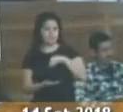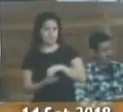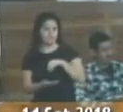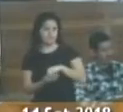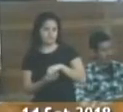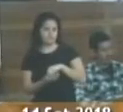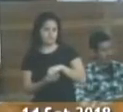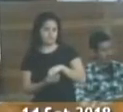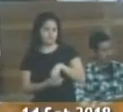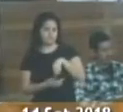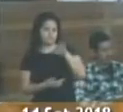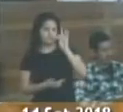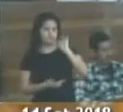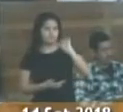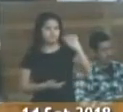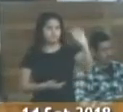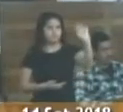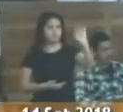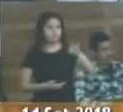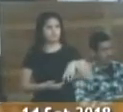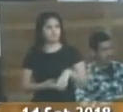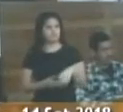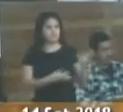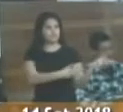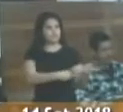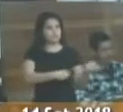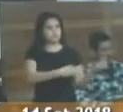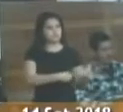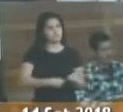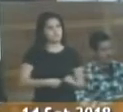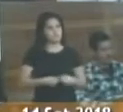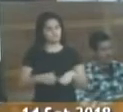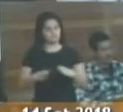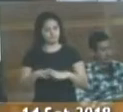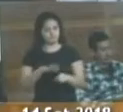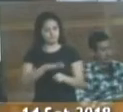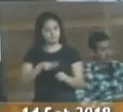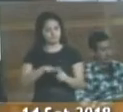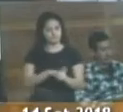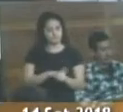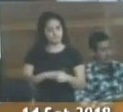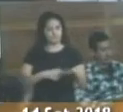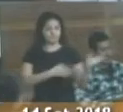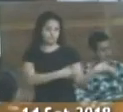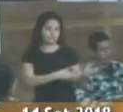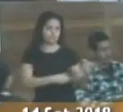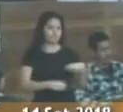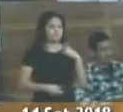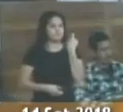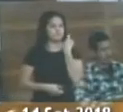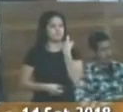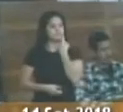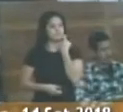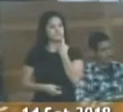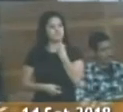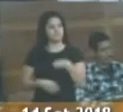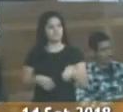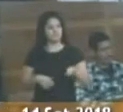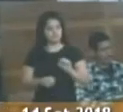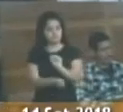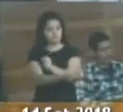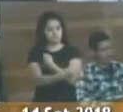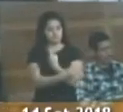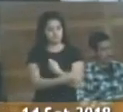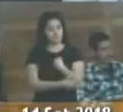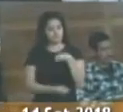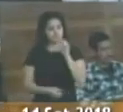de futuro dos jovens caiçaras, dos jovens pescadores e quilombolas. Eu